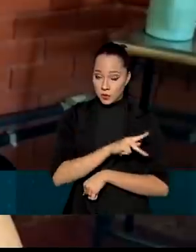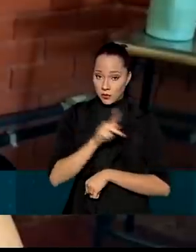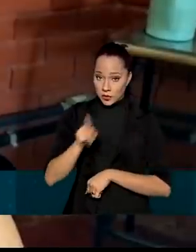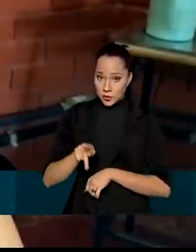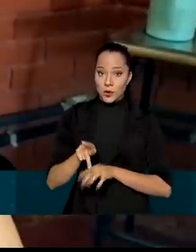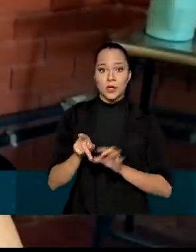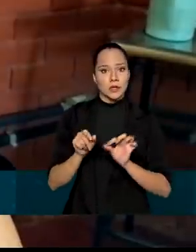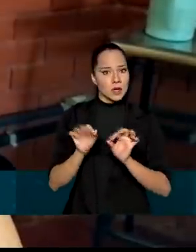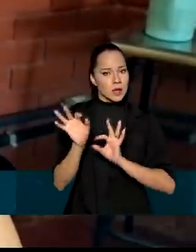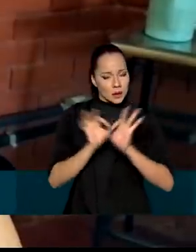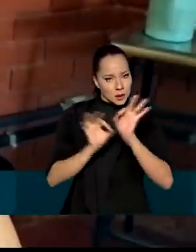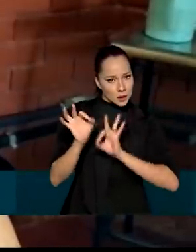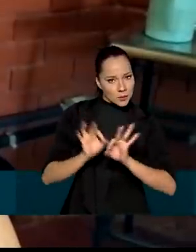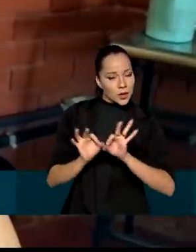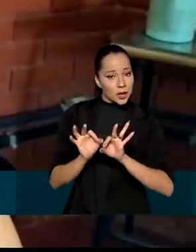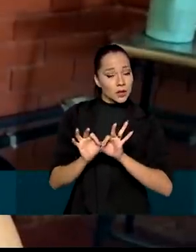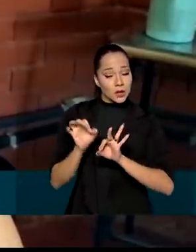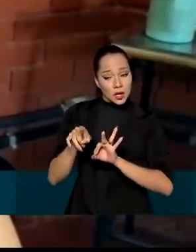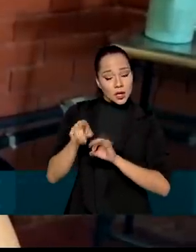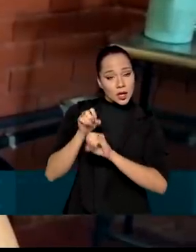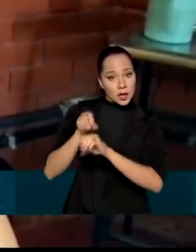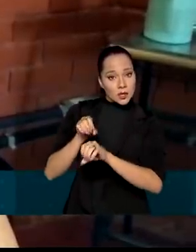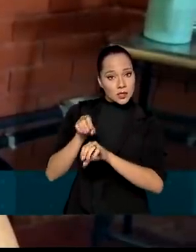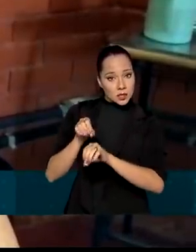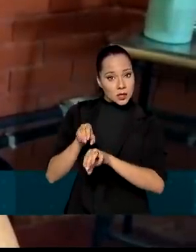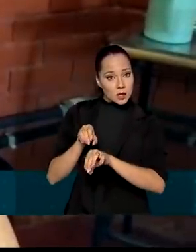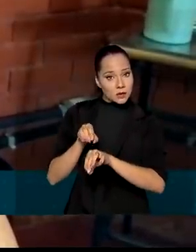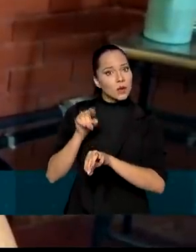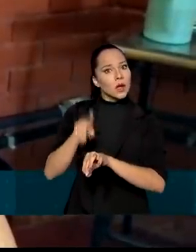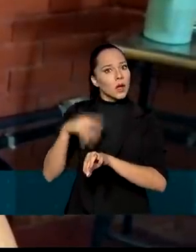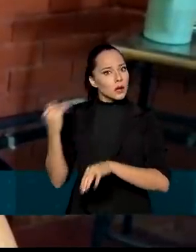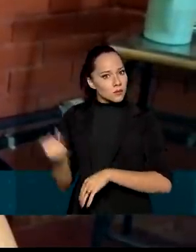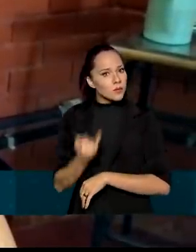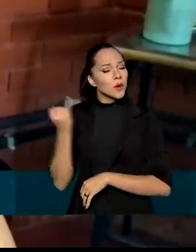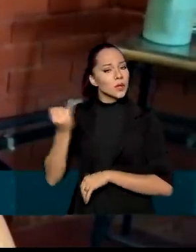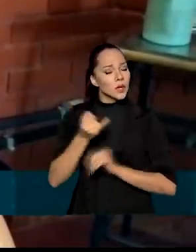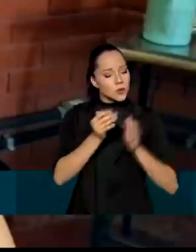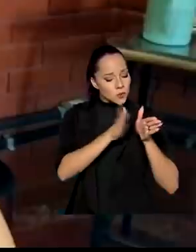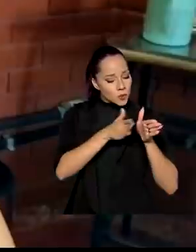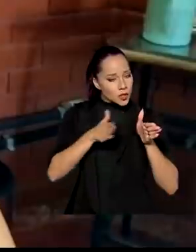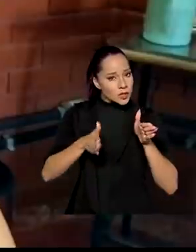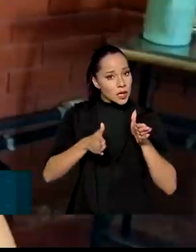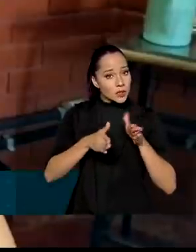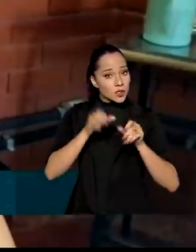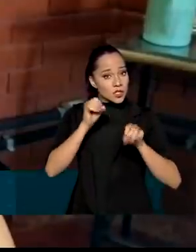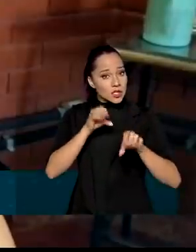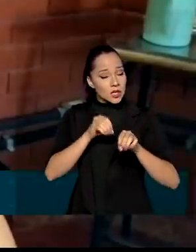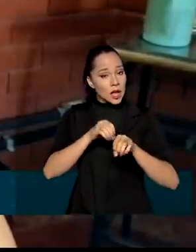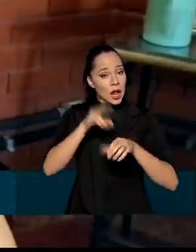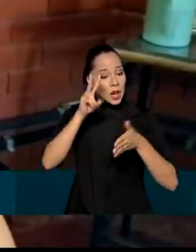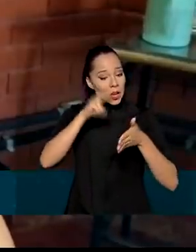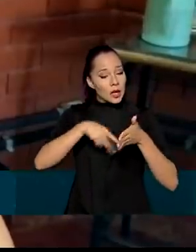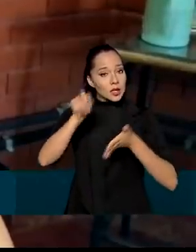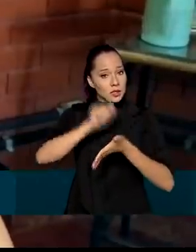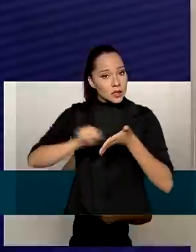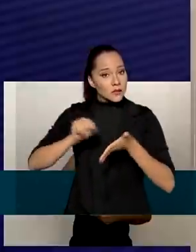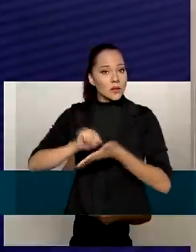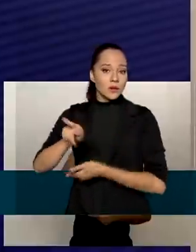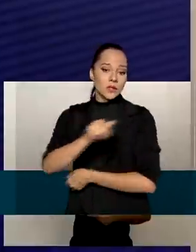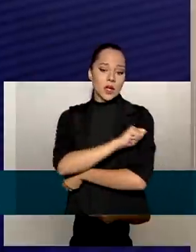fazem que estão sendo formados para isso é muito importante no processo de alfabetização dos